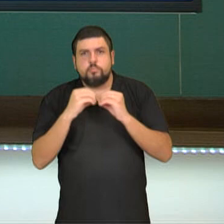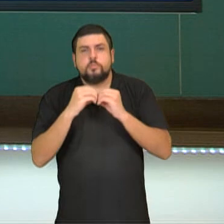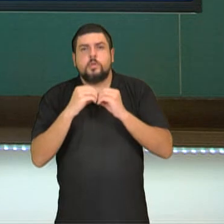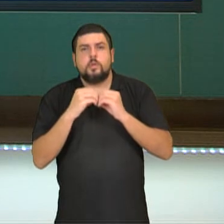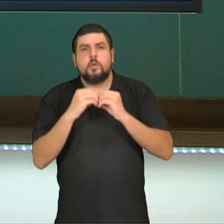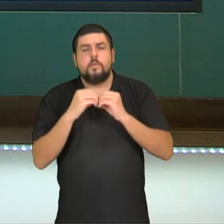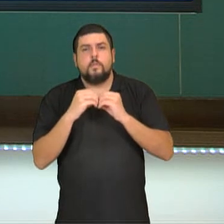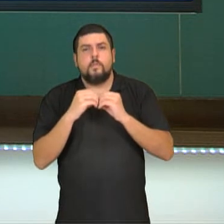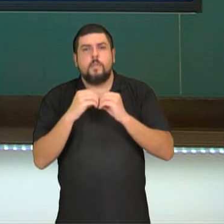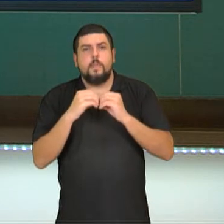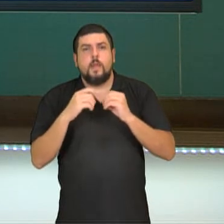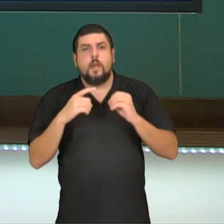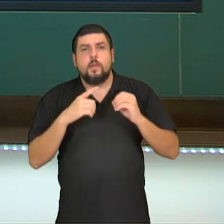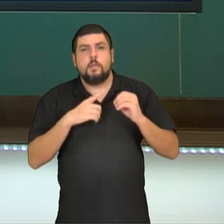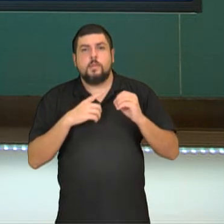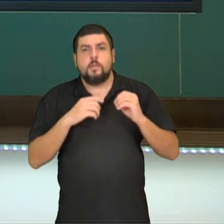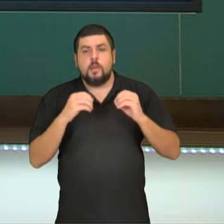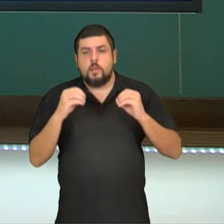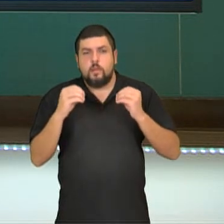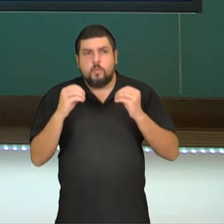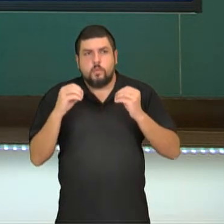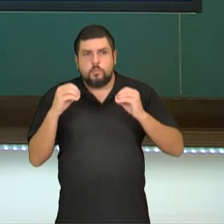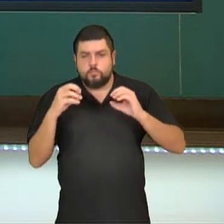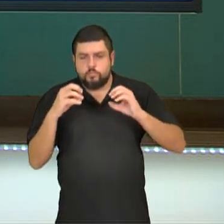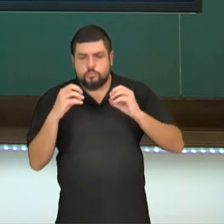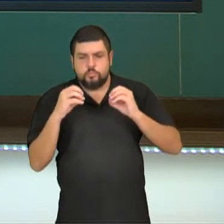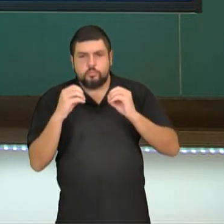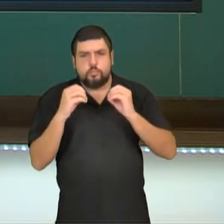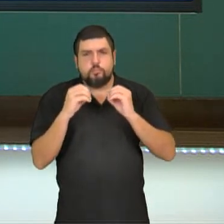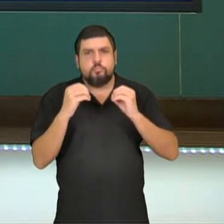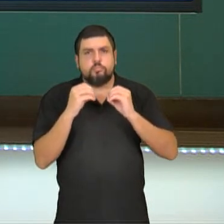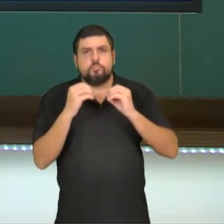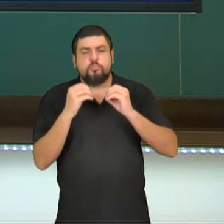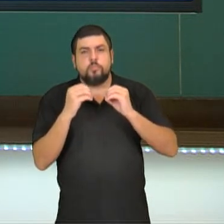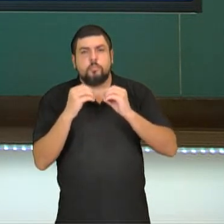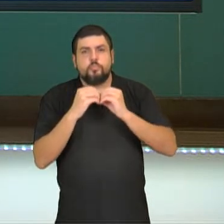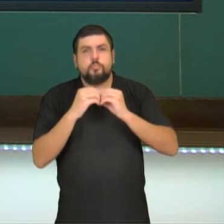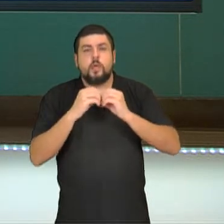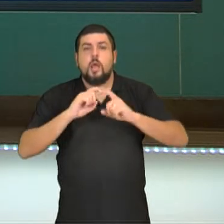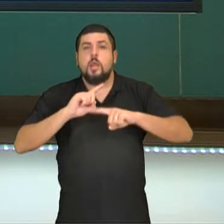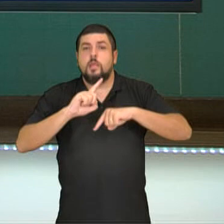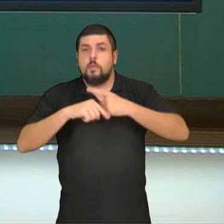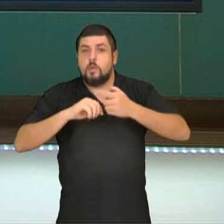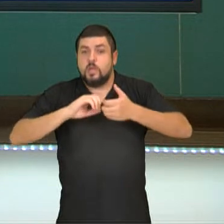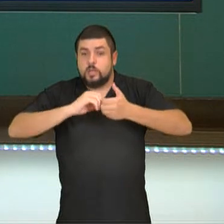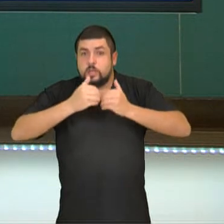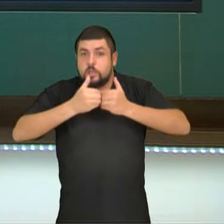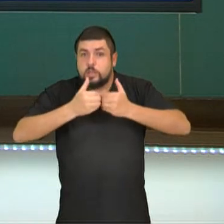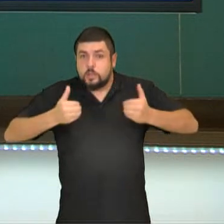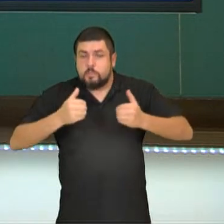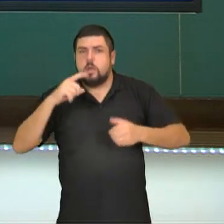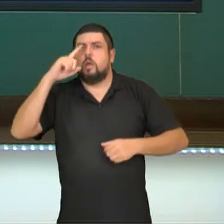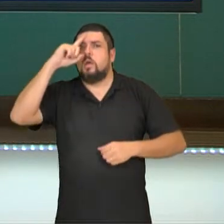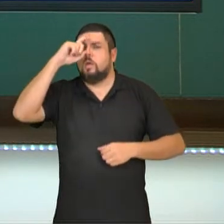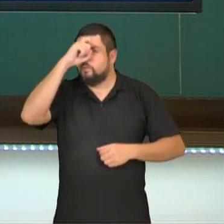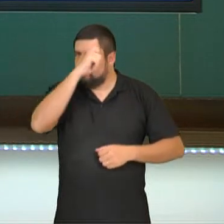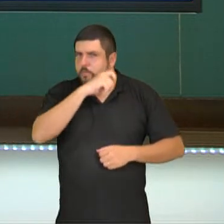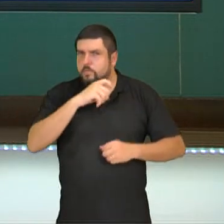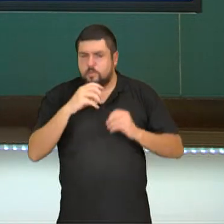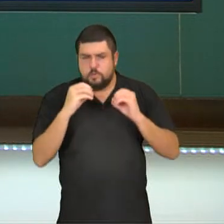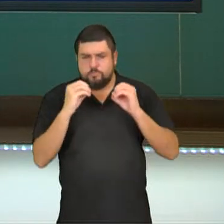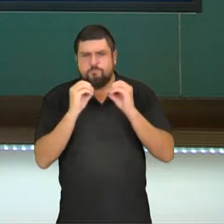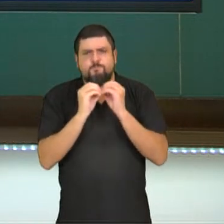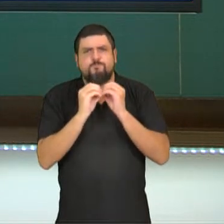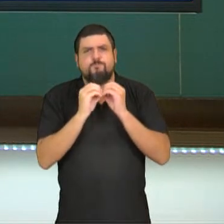há uma interligação dos campos, os campos se deformam para se conectar e fica difícil separar depois, tá? Gruda que fica uma beleza, não desgruda